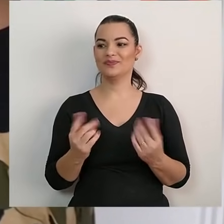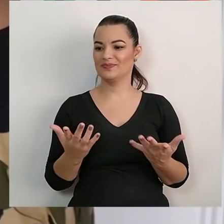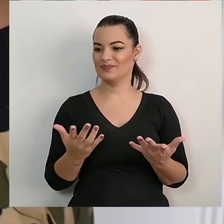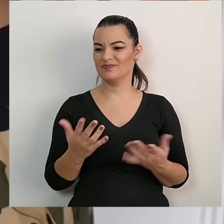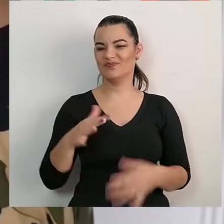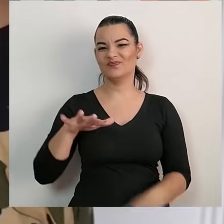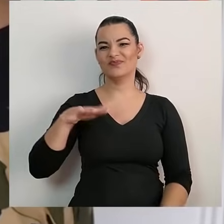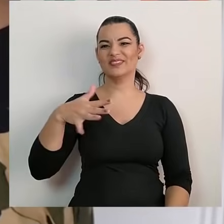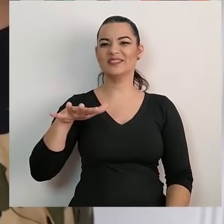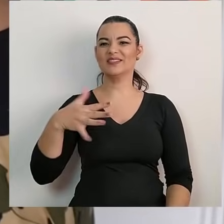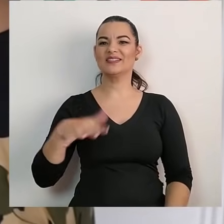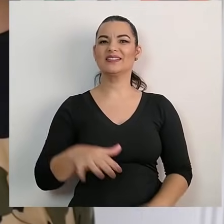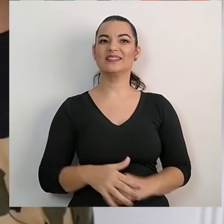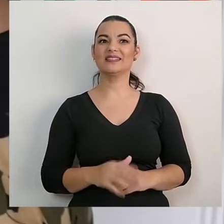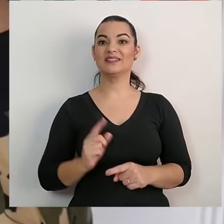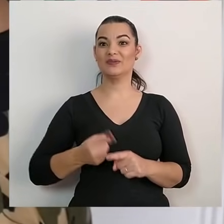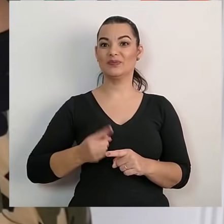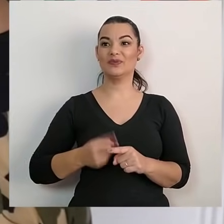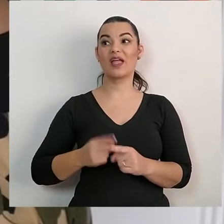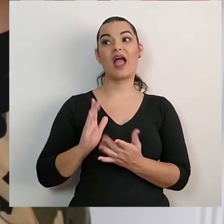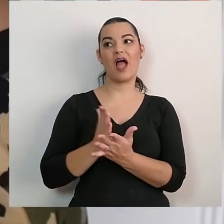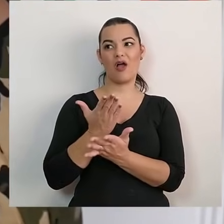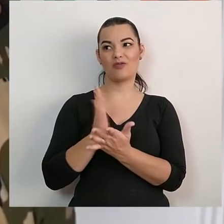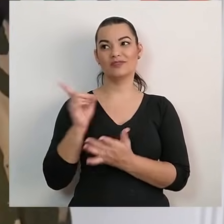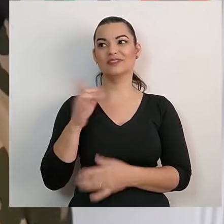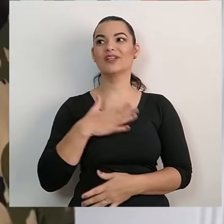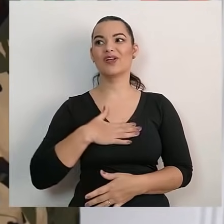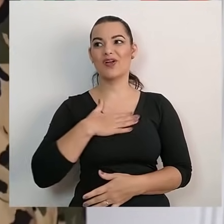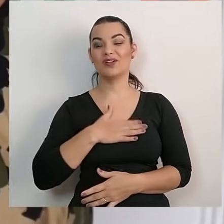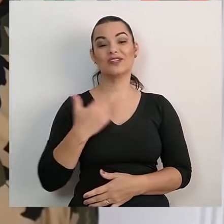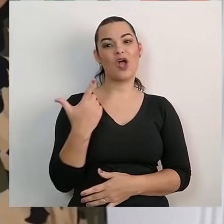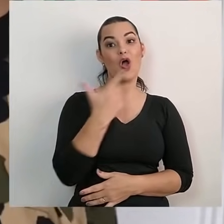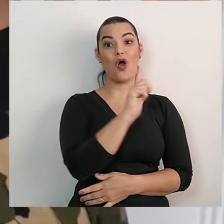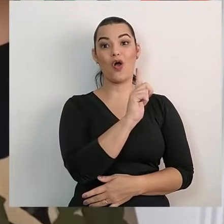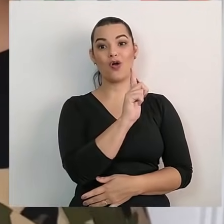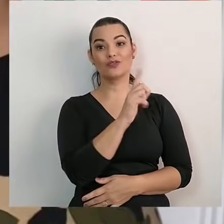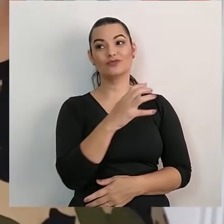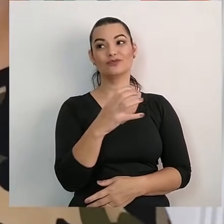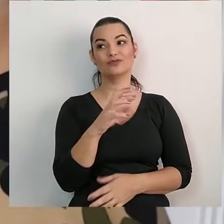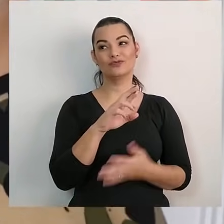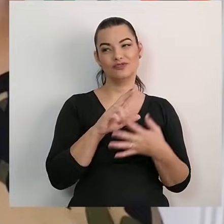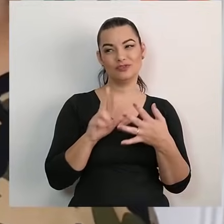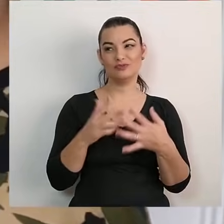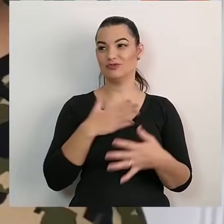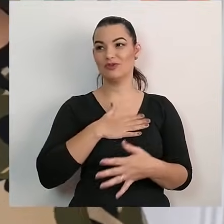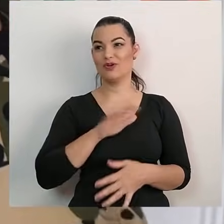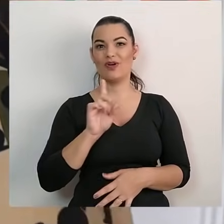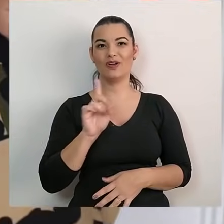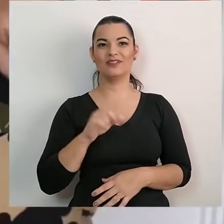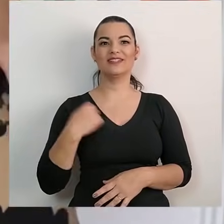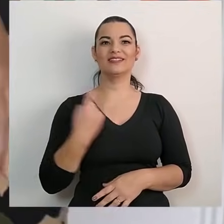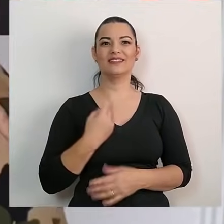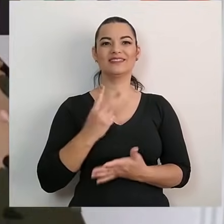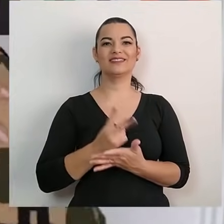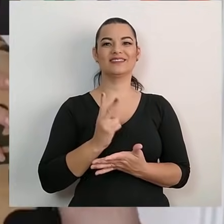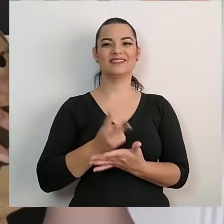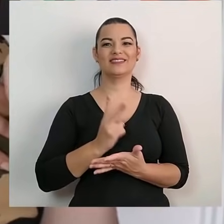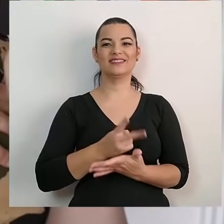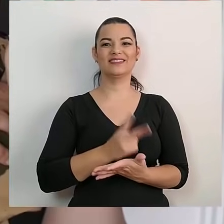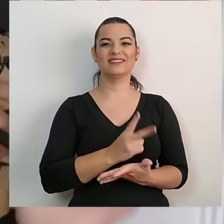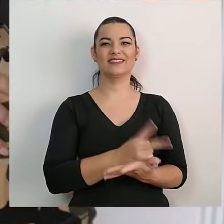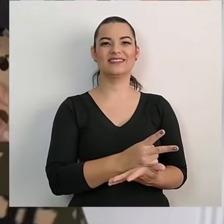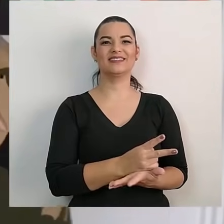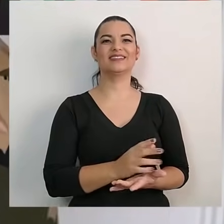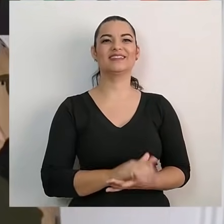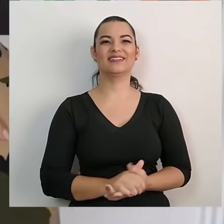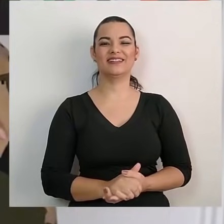que mais ou menos, porque tem alguns que ele gosta, tem outros que ele não gosta. E assim, nós seguimos com a